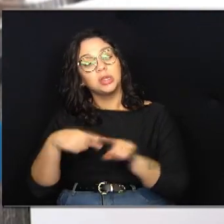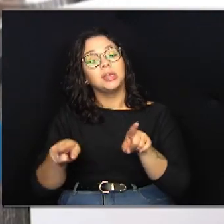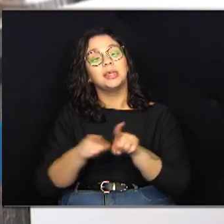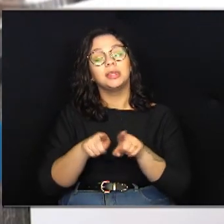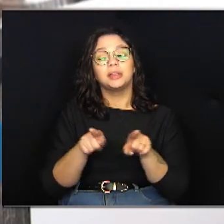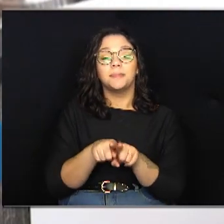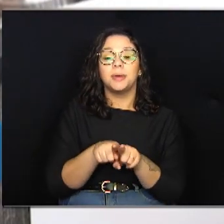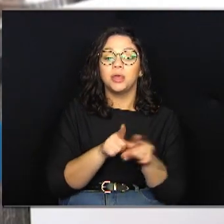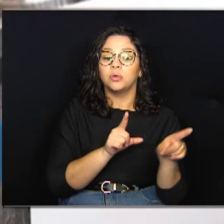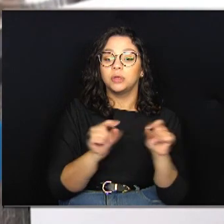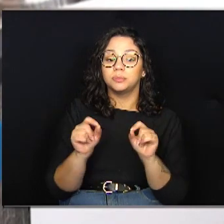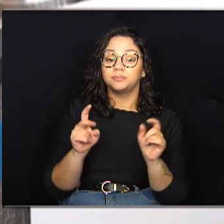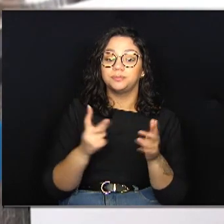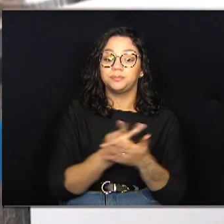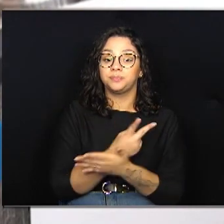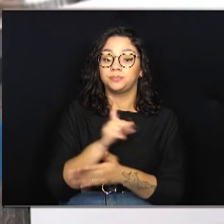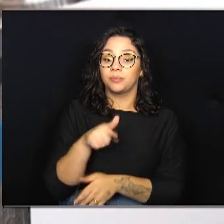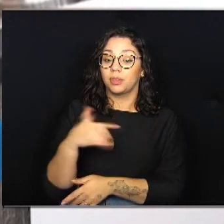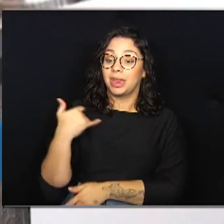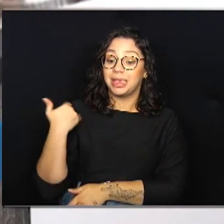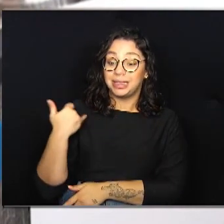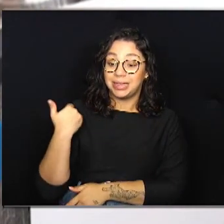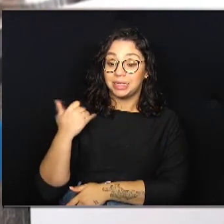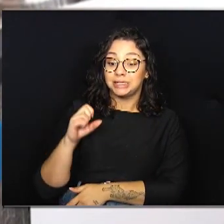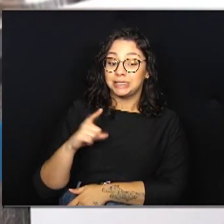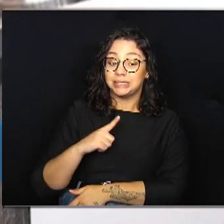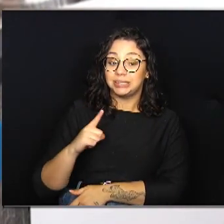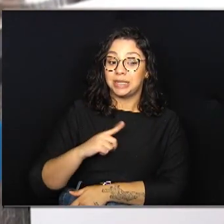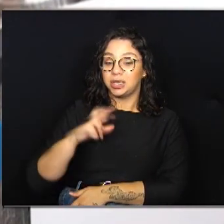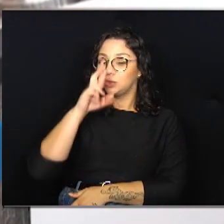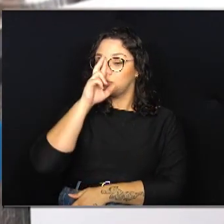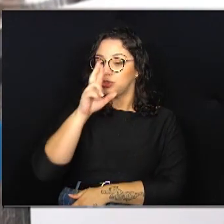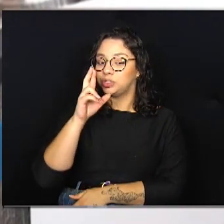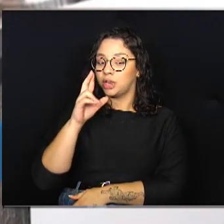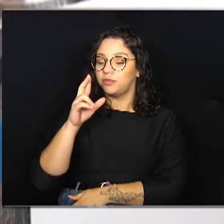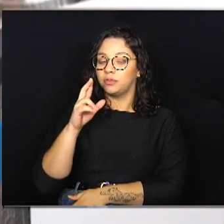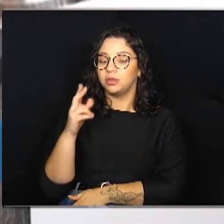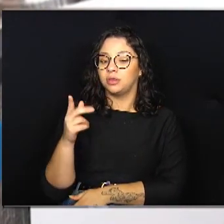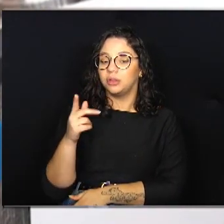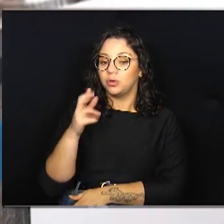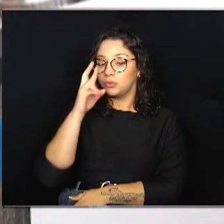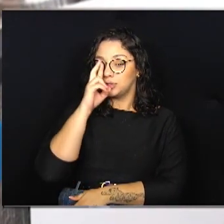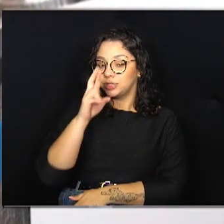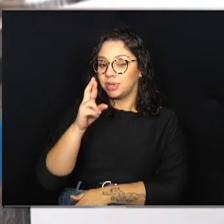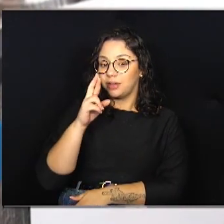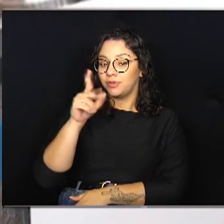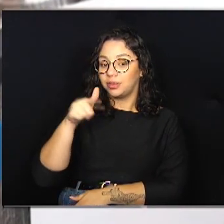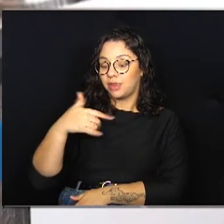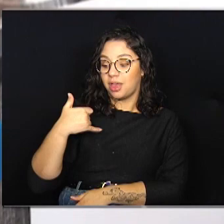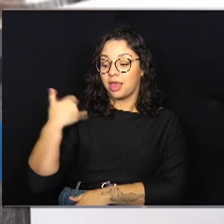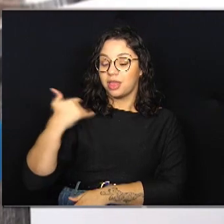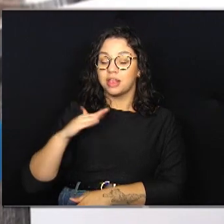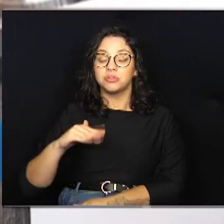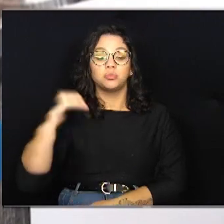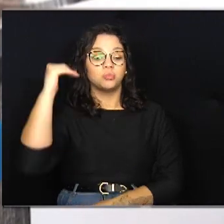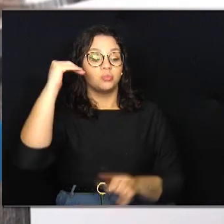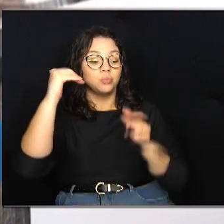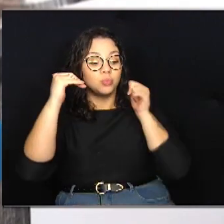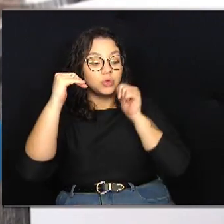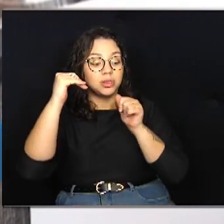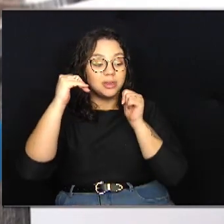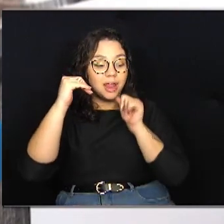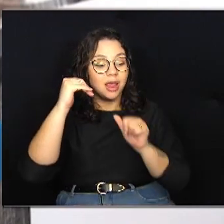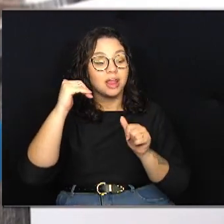também numa situação etarista, ou seja, quando se tem um chefe, uma chefa, né, que é mulher e que é